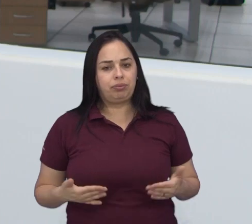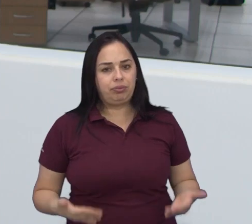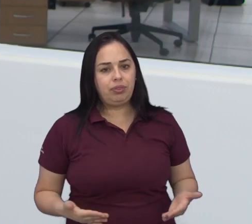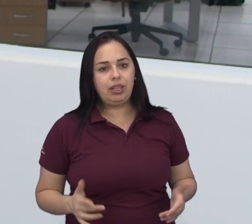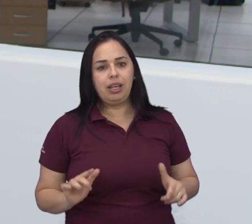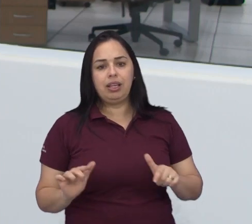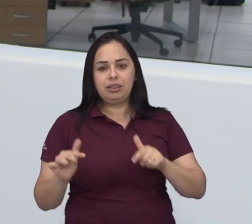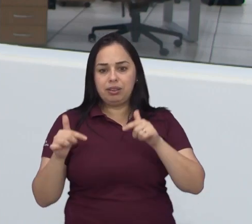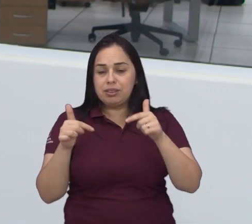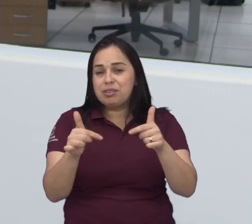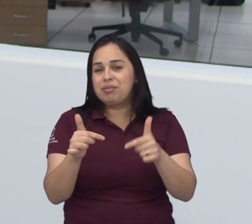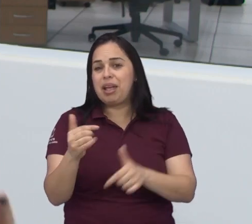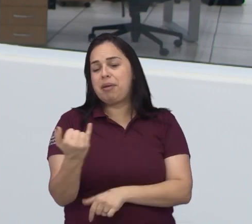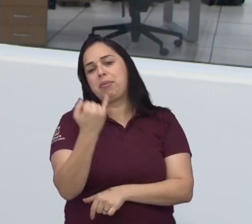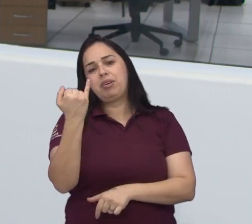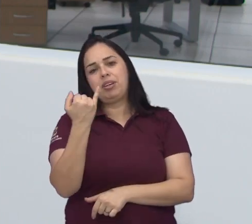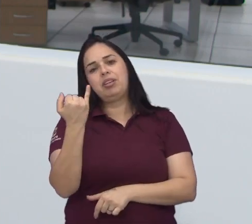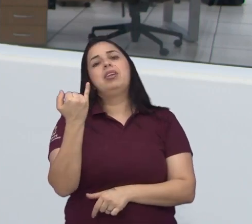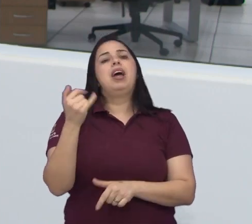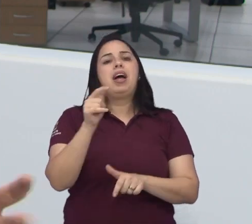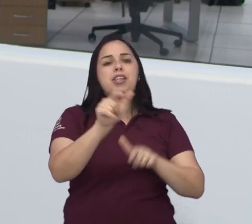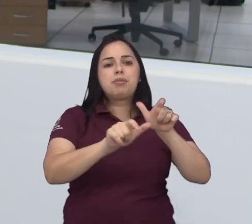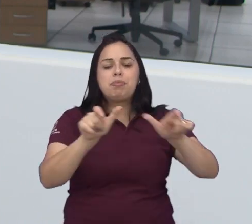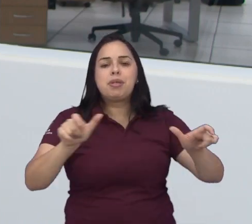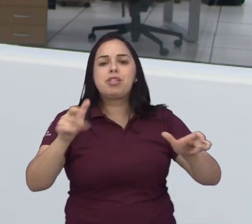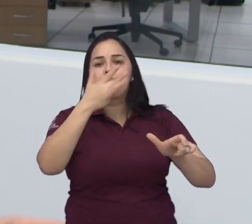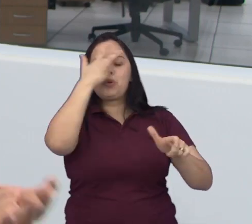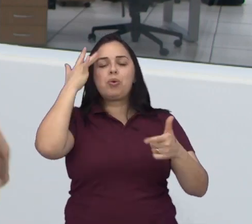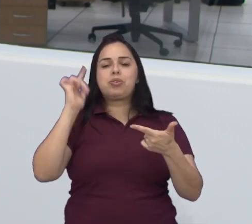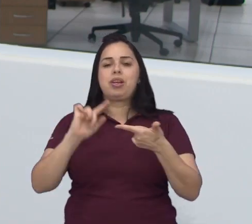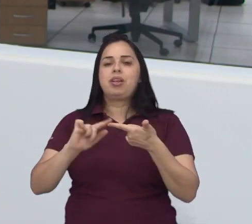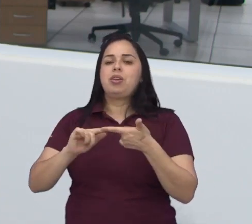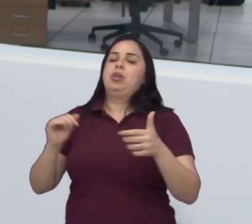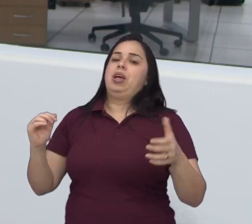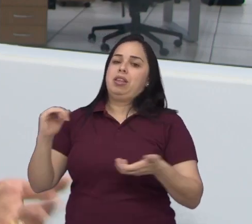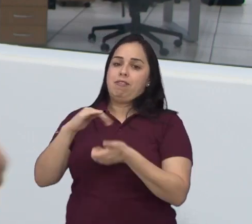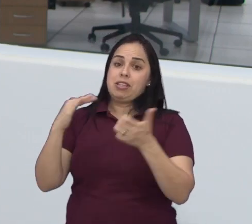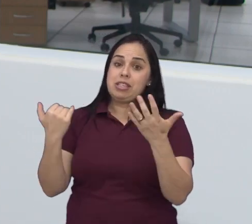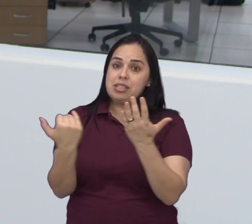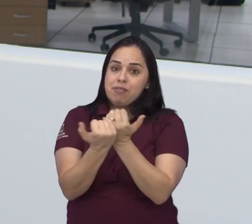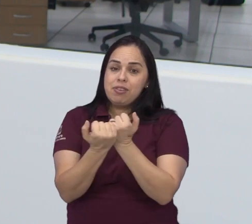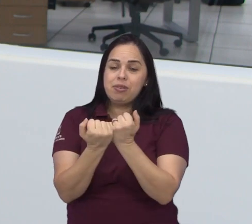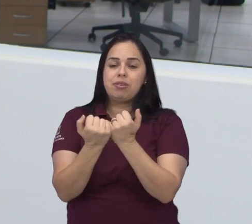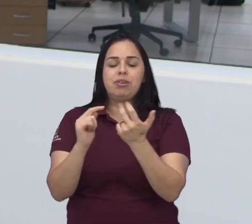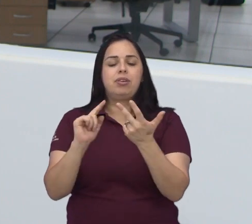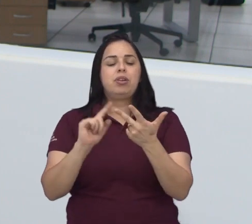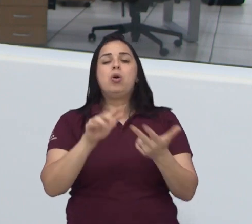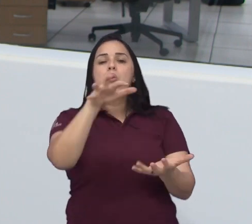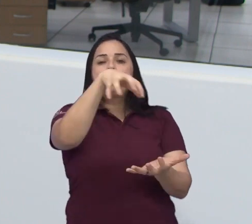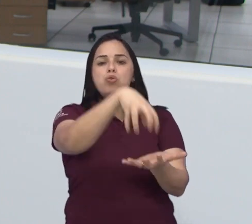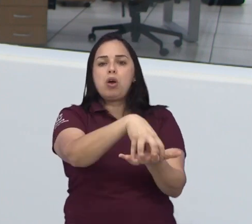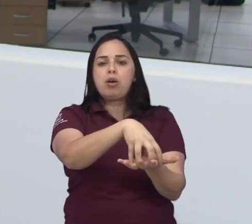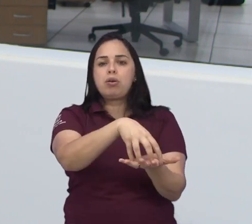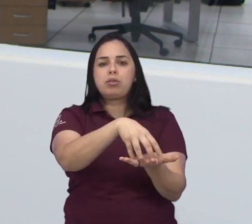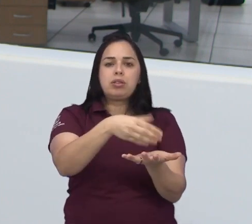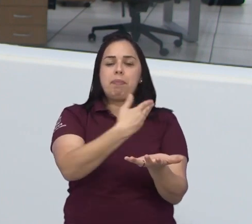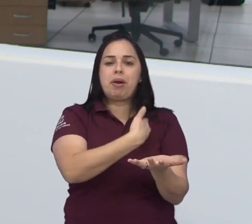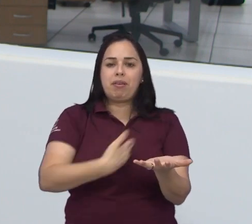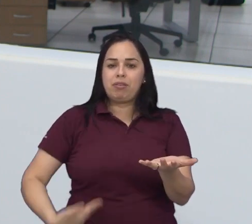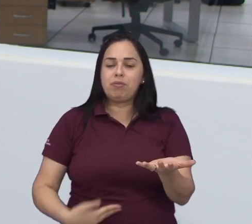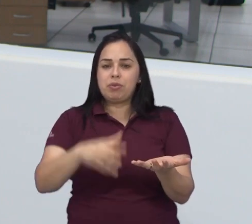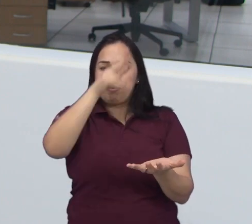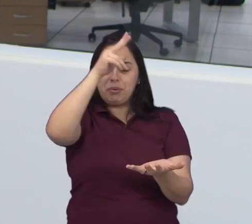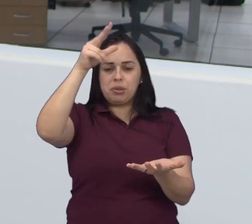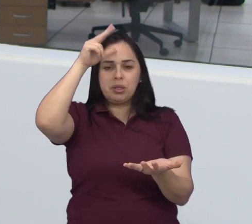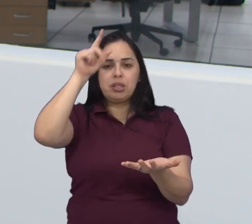A ação ela é fundamental. As pessoas, né, as comunidades, né, as defesas civis, os órgãos municipais, eles precisam todos